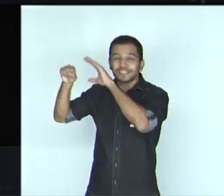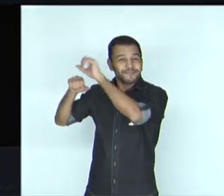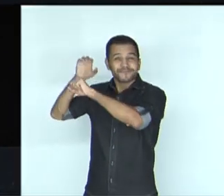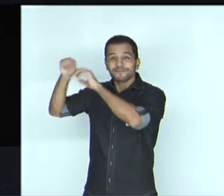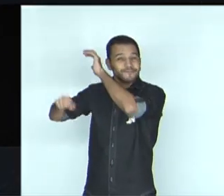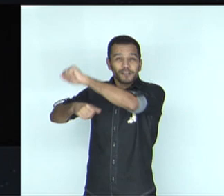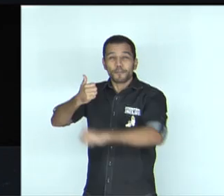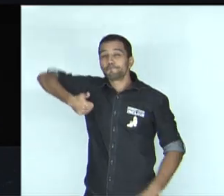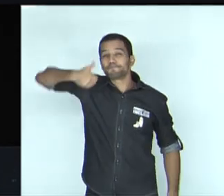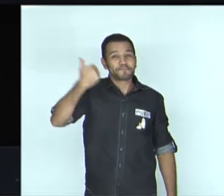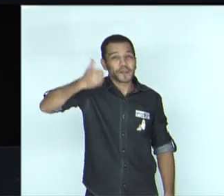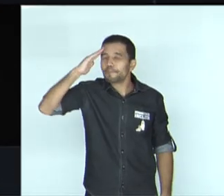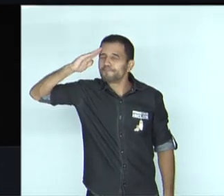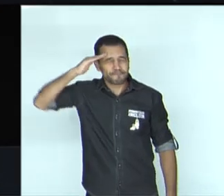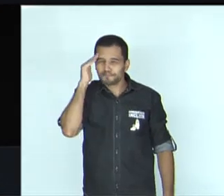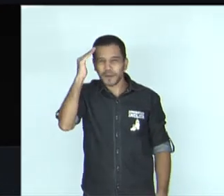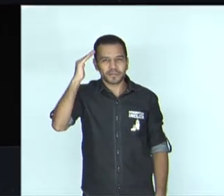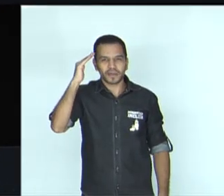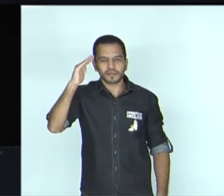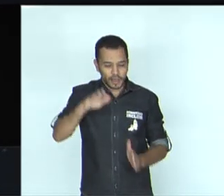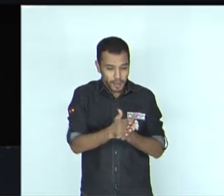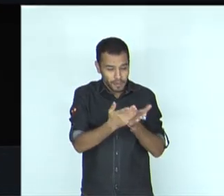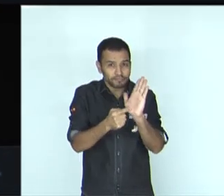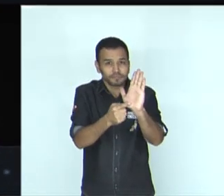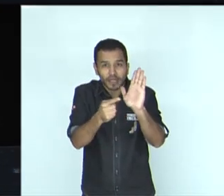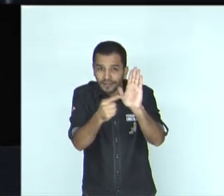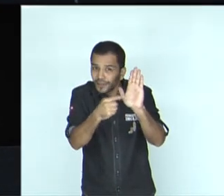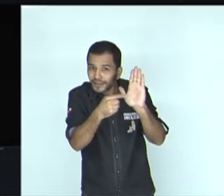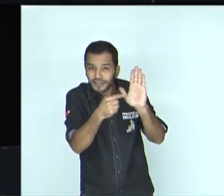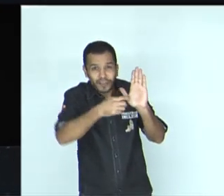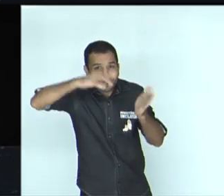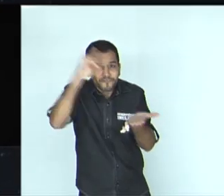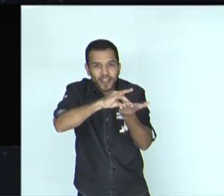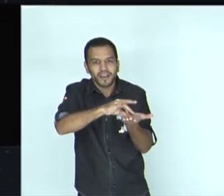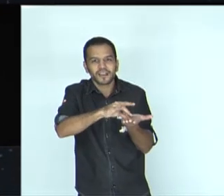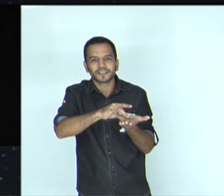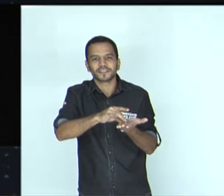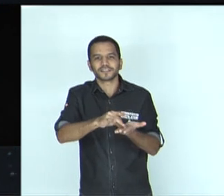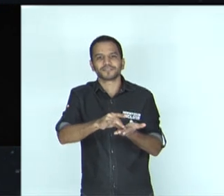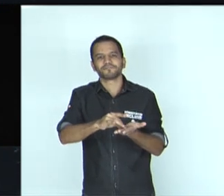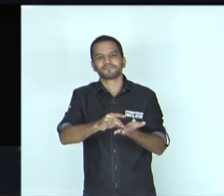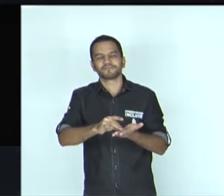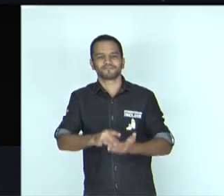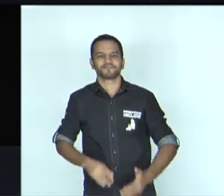sejam acrescentadas, a palavra ou ela se cumpre, ou ela deixa de ser verdadeira.